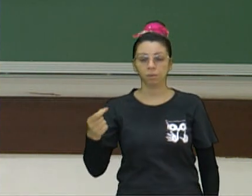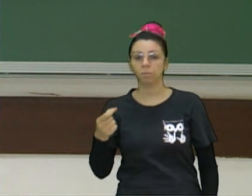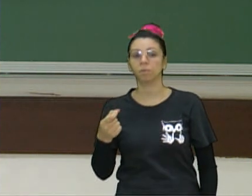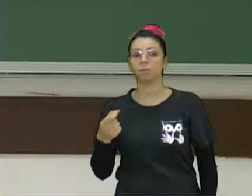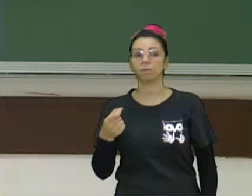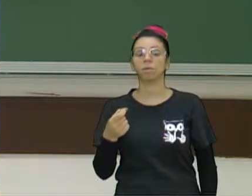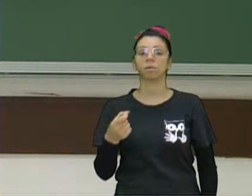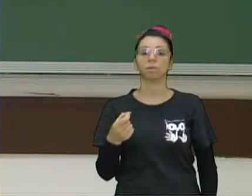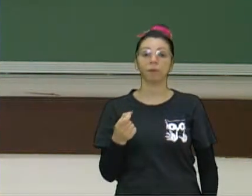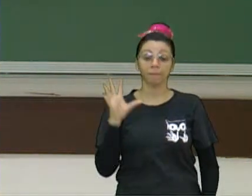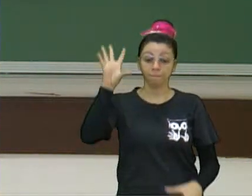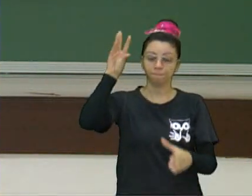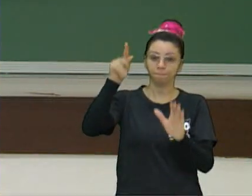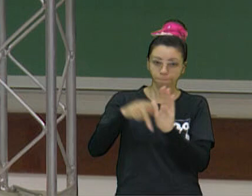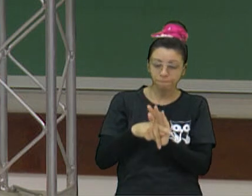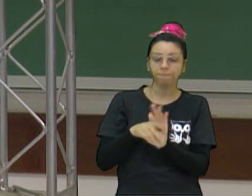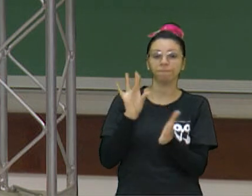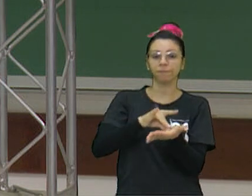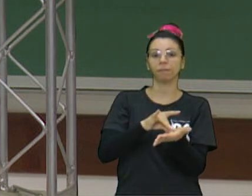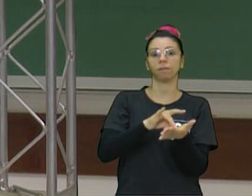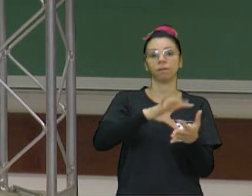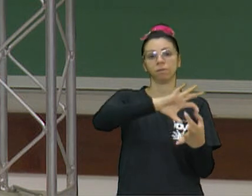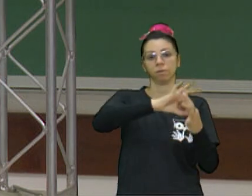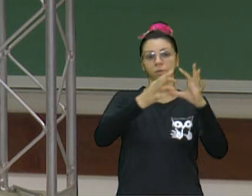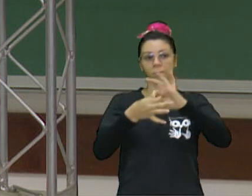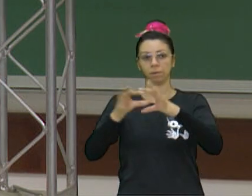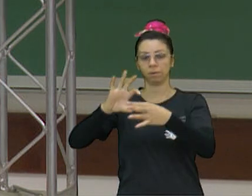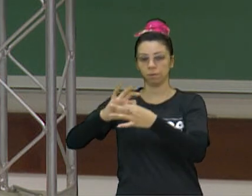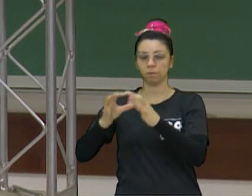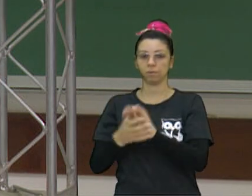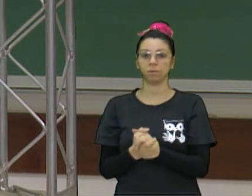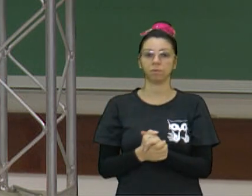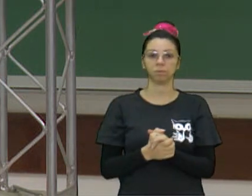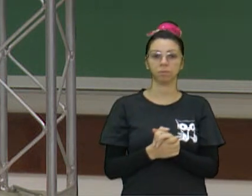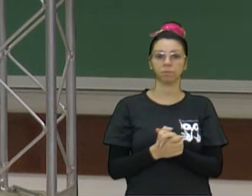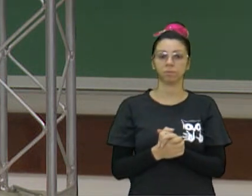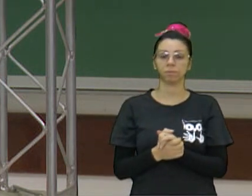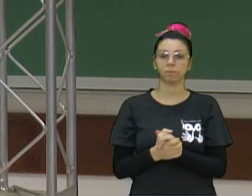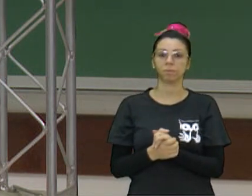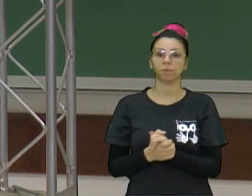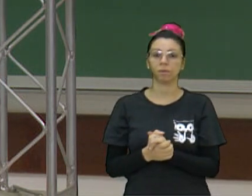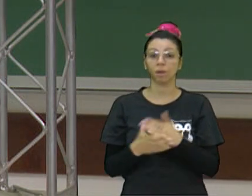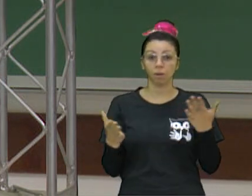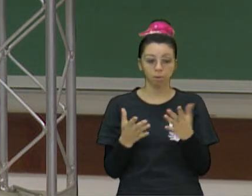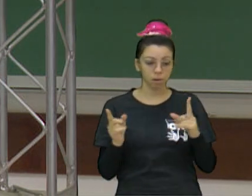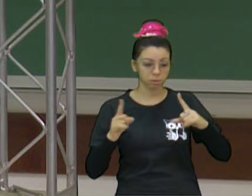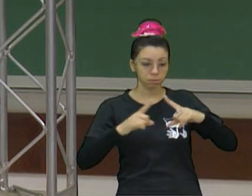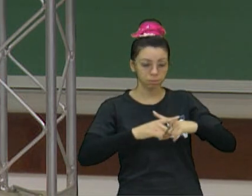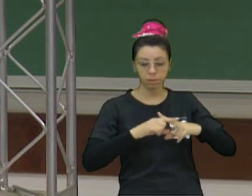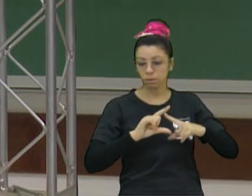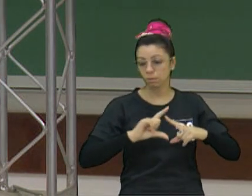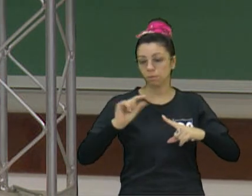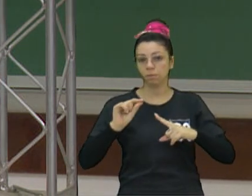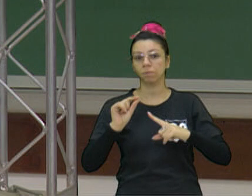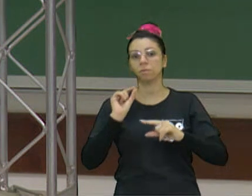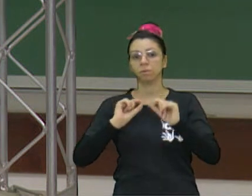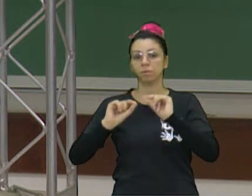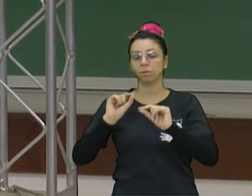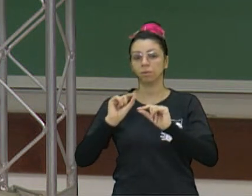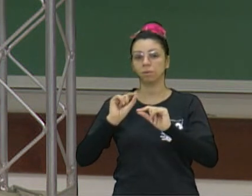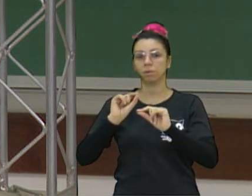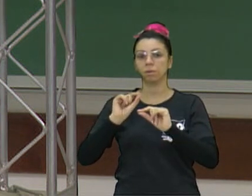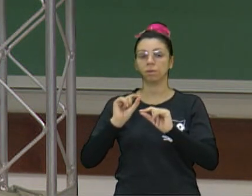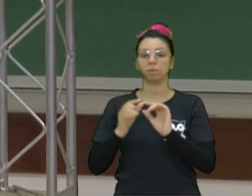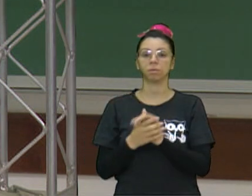tornou-se olímpico. Agora, saindo também um pouco da competição, da organização, né, nós temos o quê? Princípios